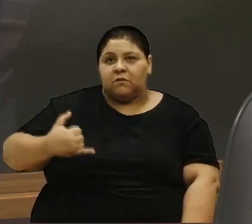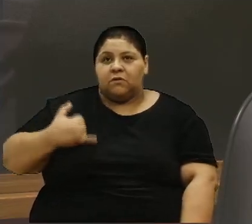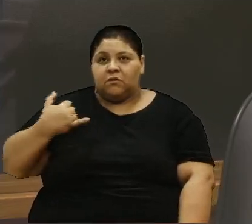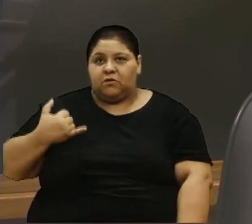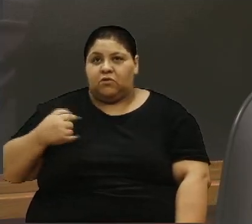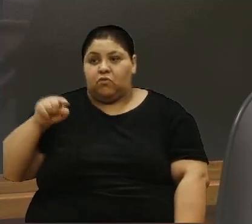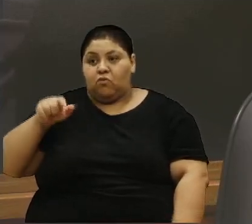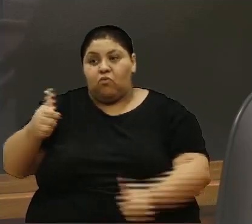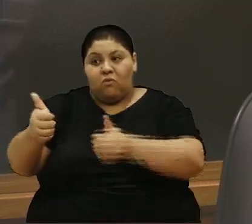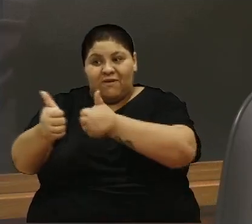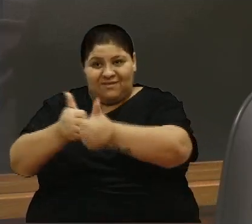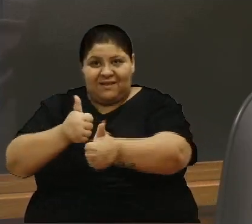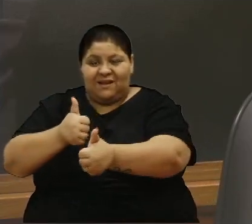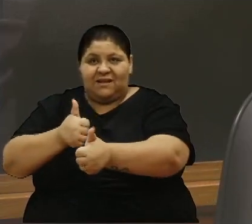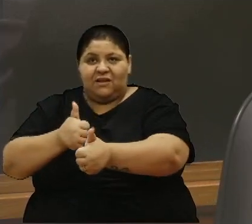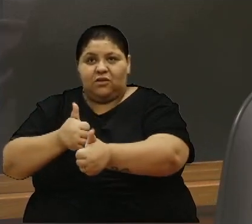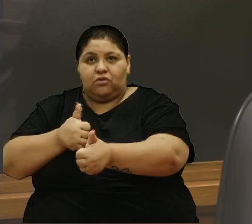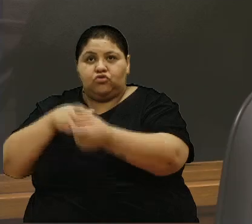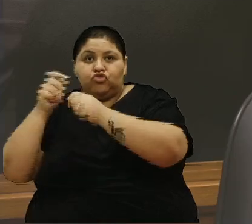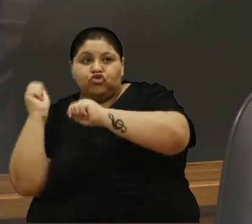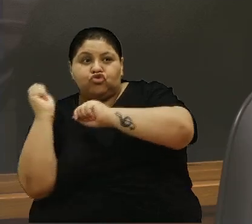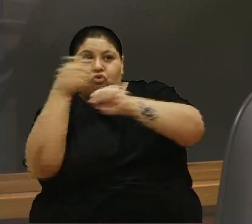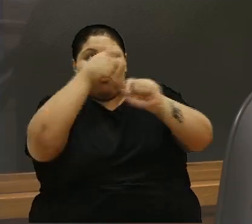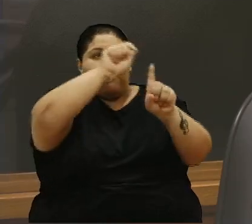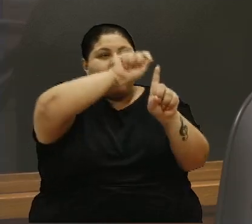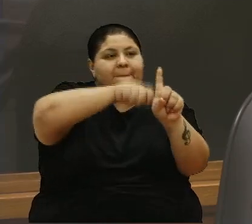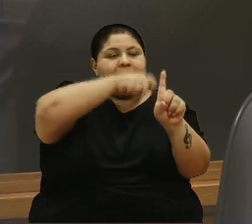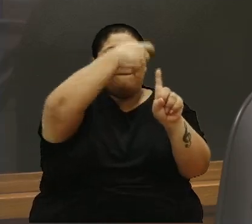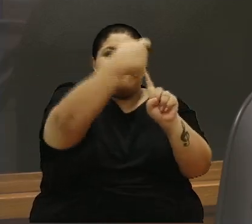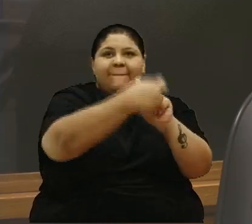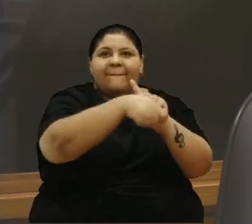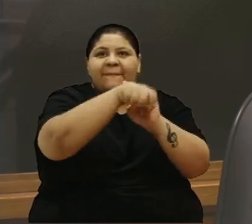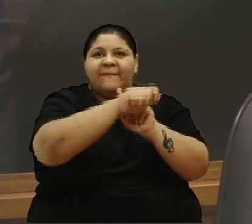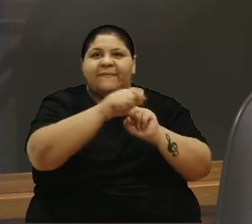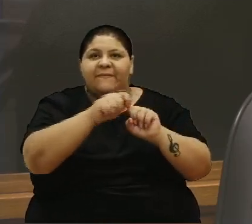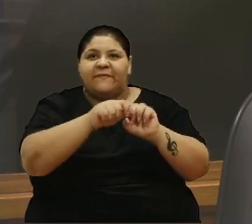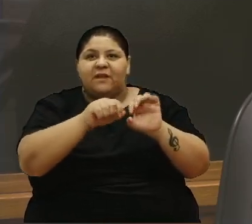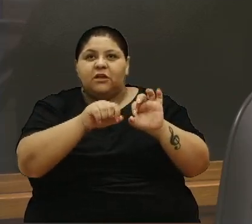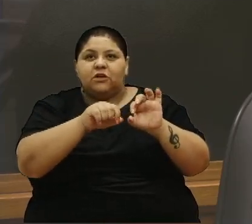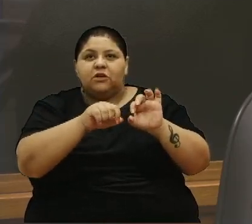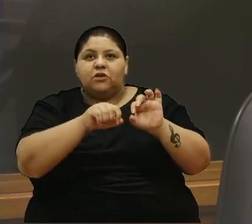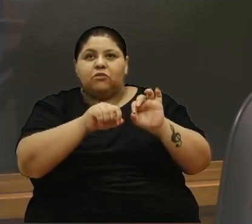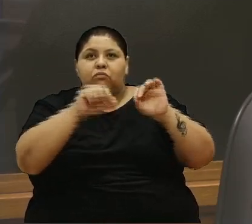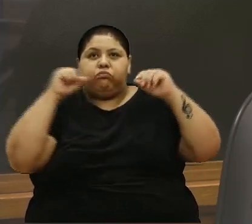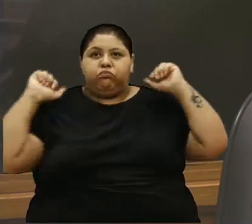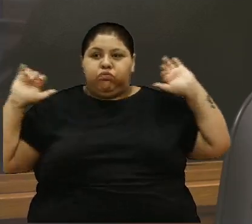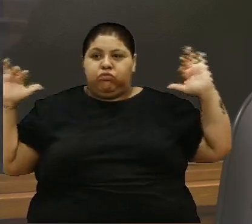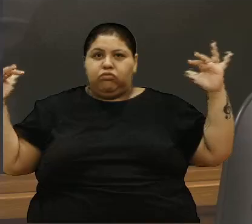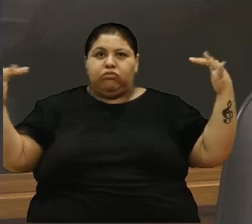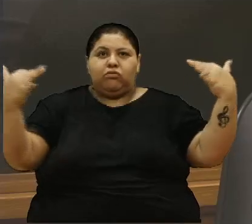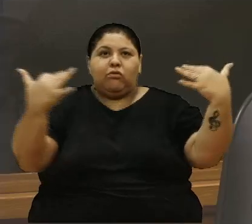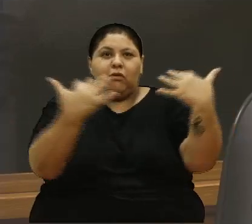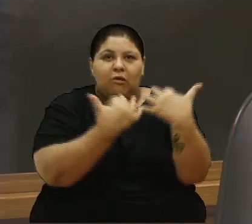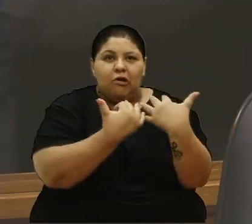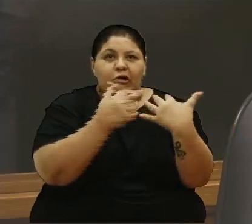banana no banco do Esporte Clube do Recife durante uma partida do futebol